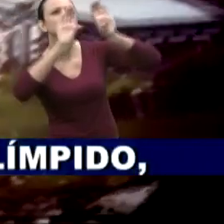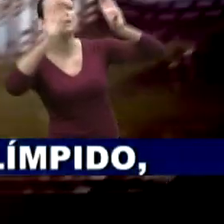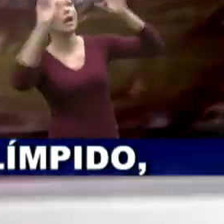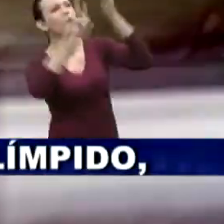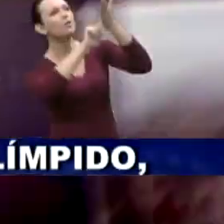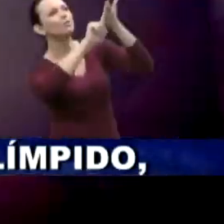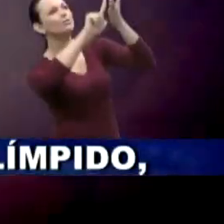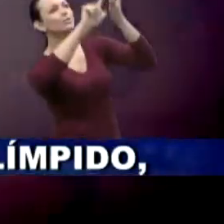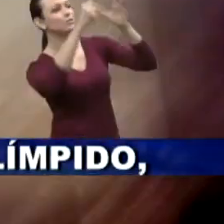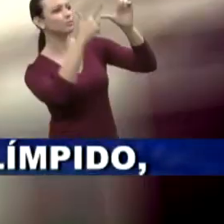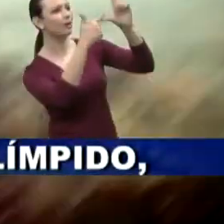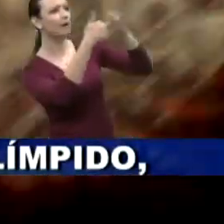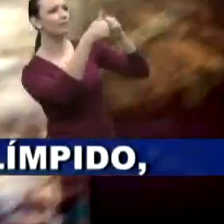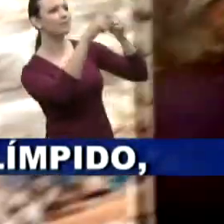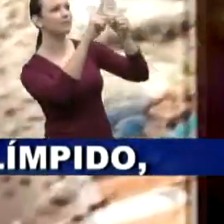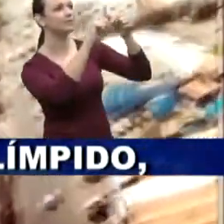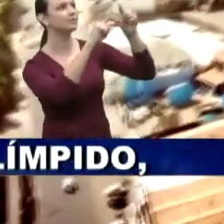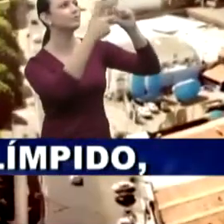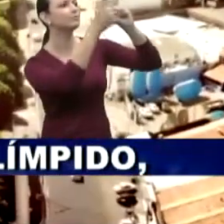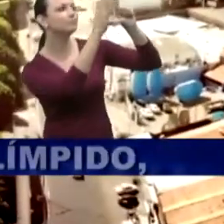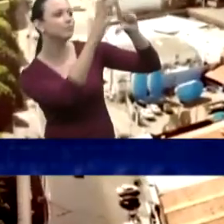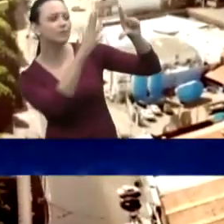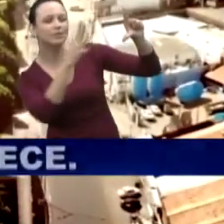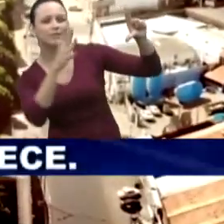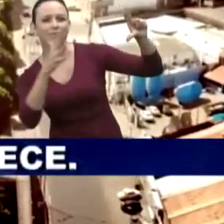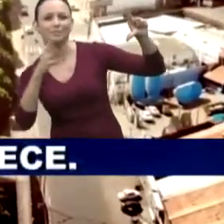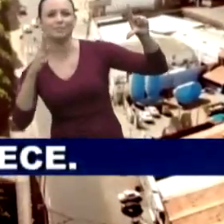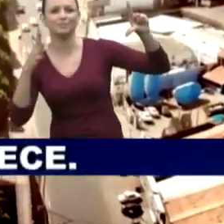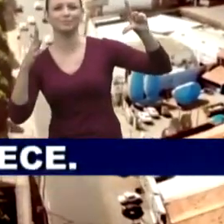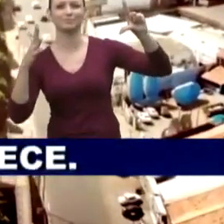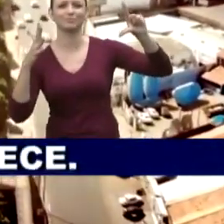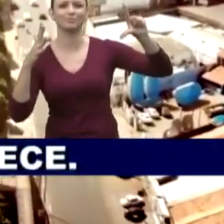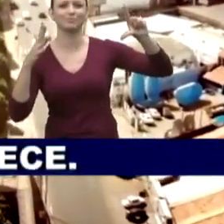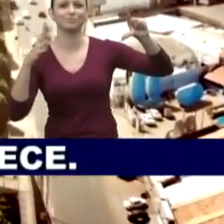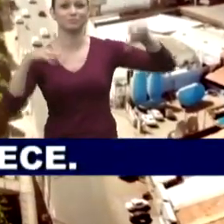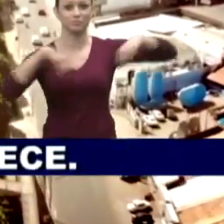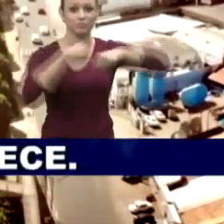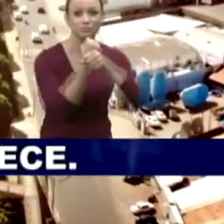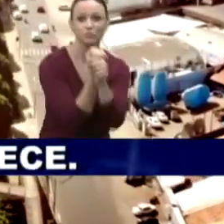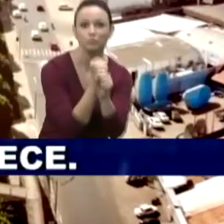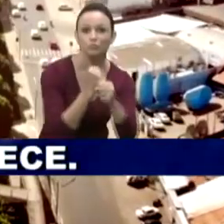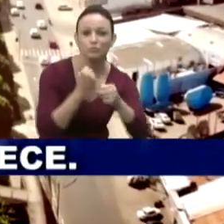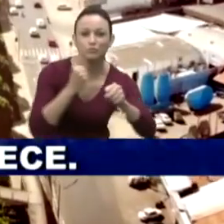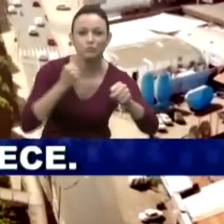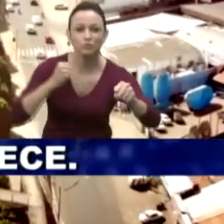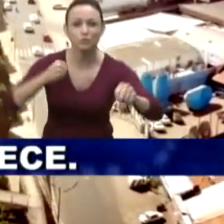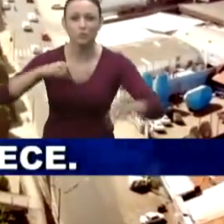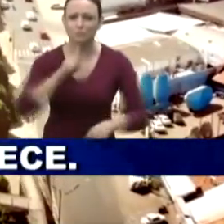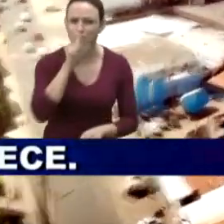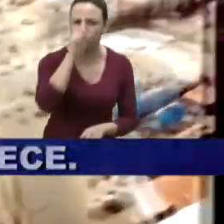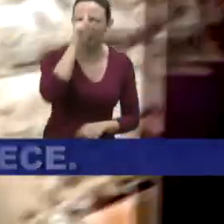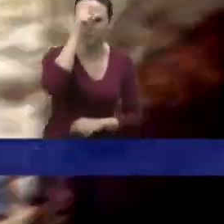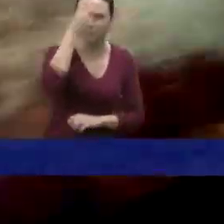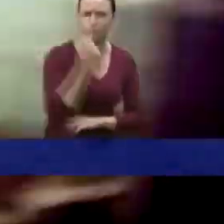teu famoso céu desombrilhado, a imagem do cruzeiro